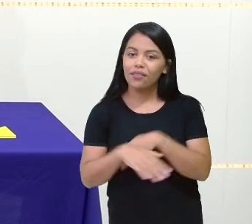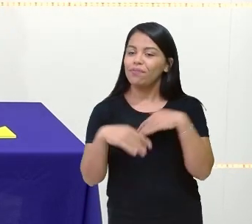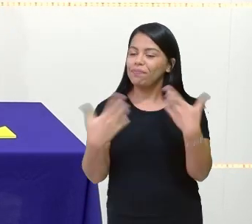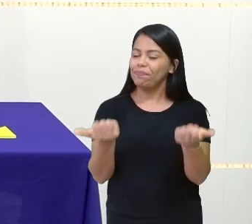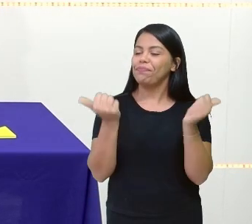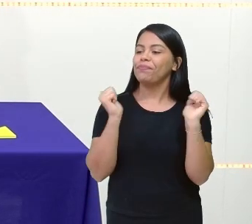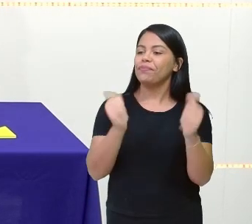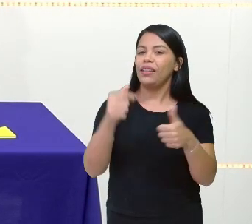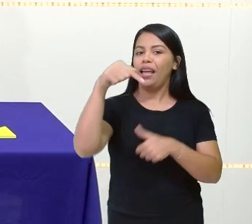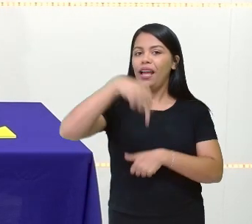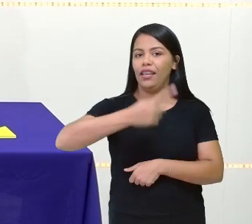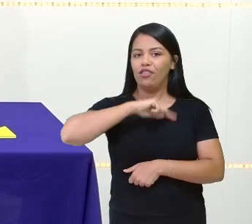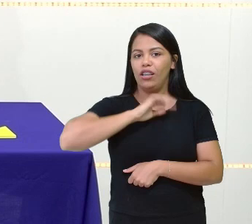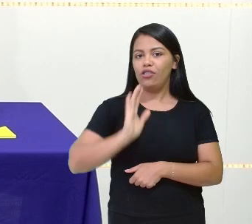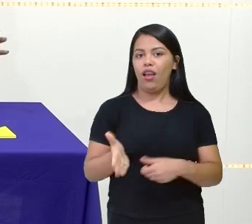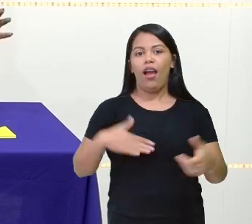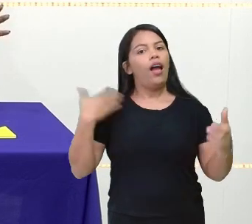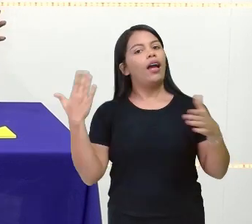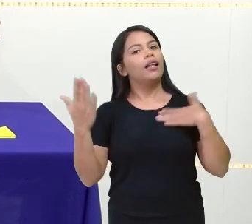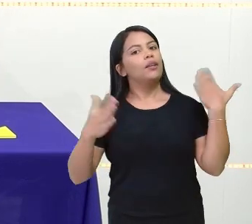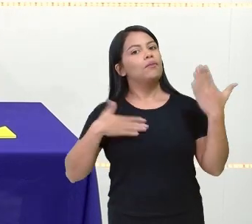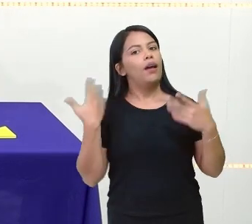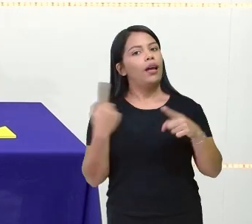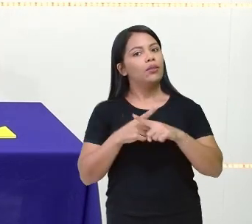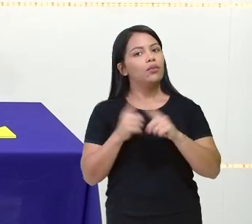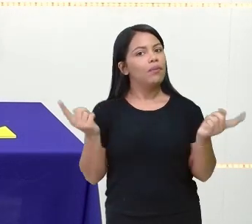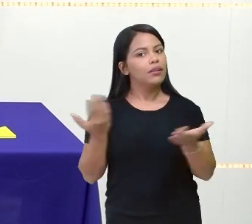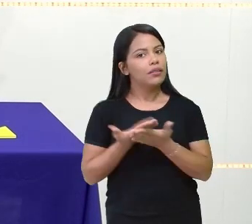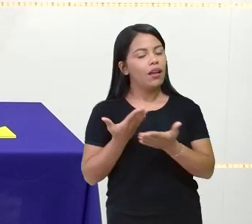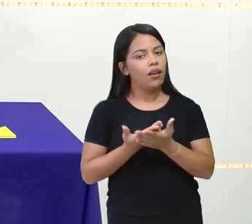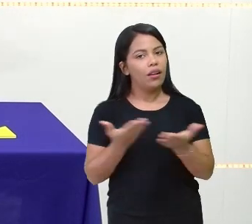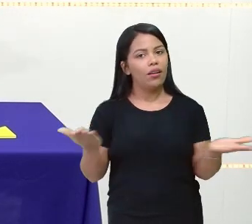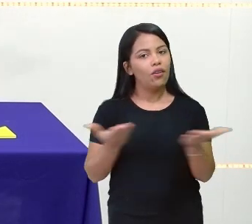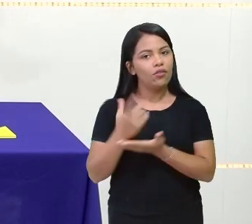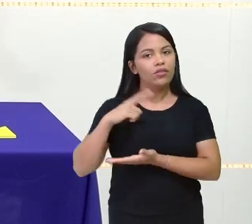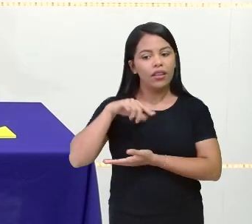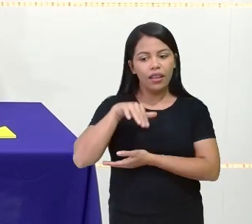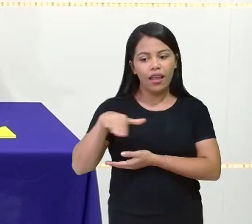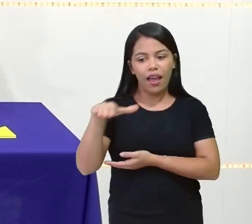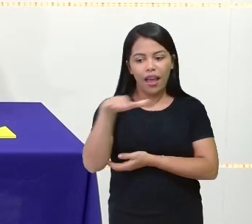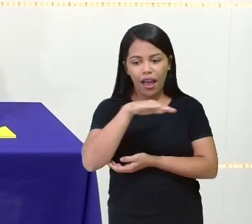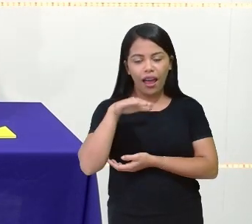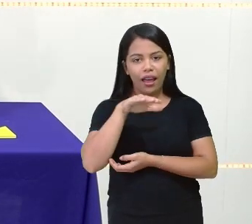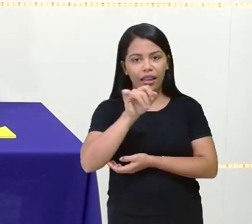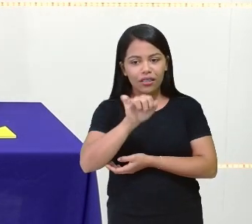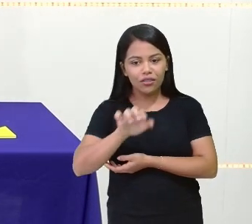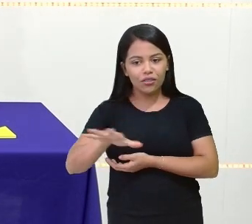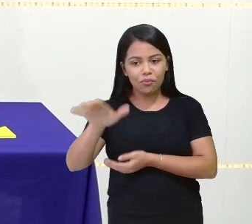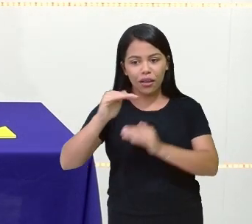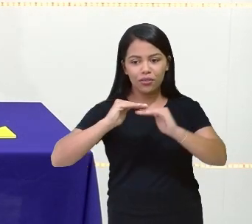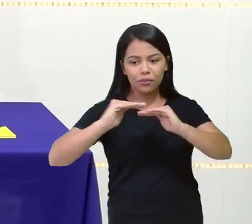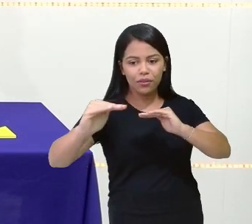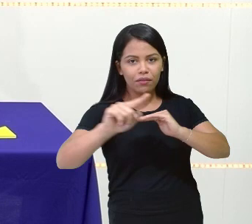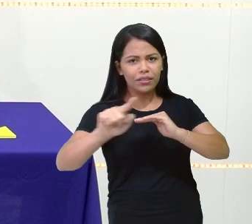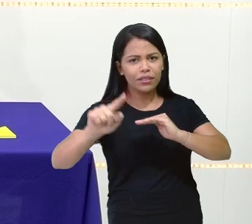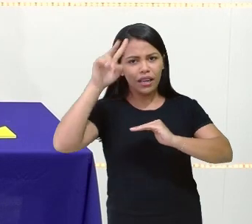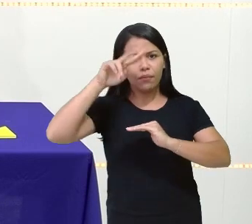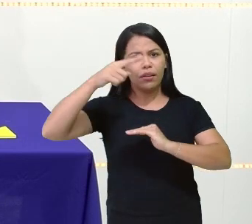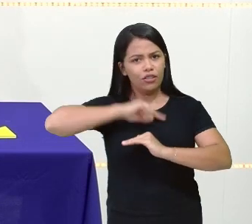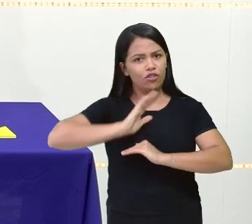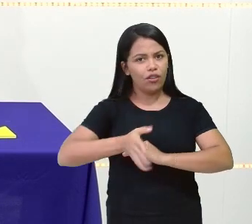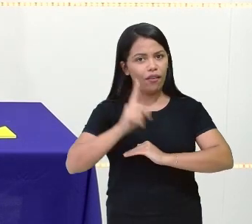estamos todos animados, mas a aula de hoje envolve área de figuras planas. Vocês estão lembrados que a gente já trabalhou